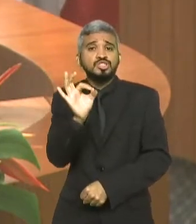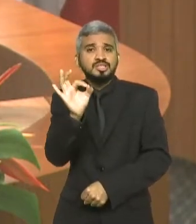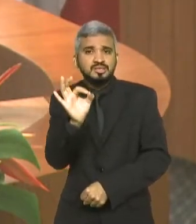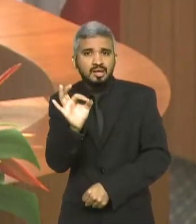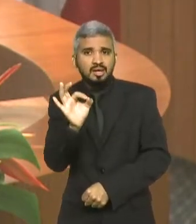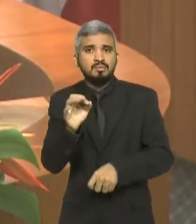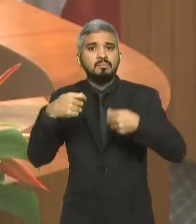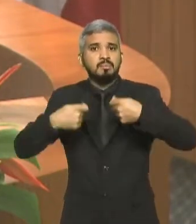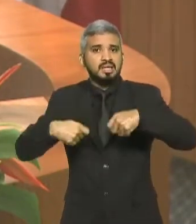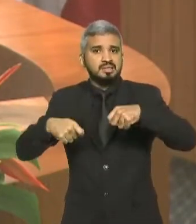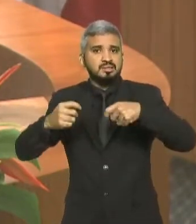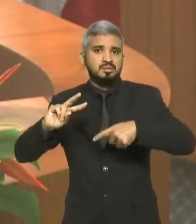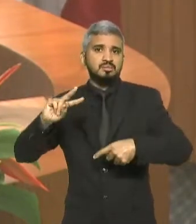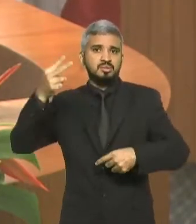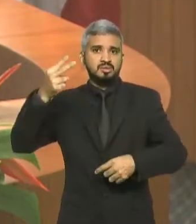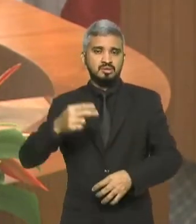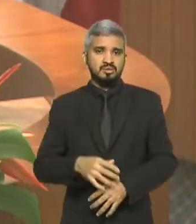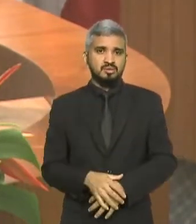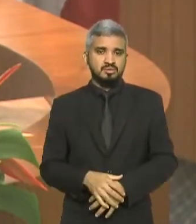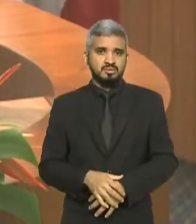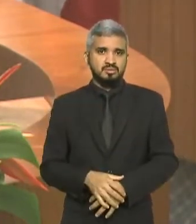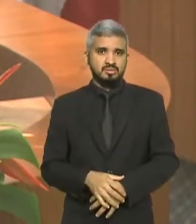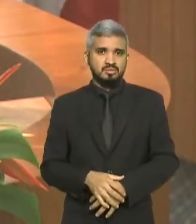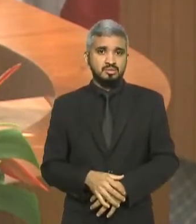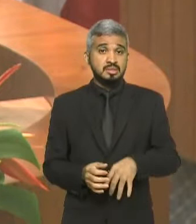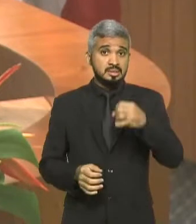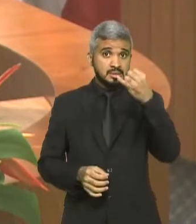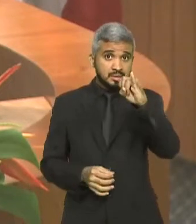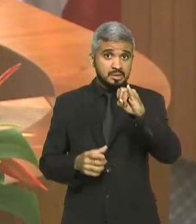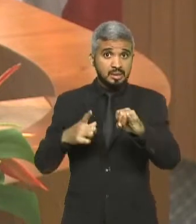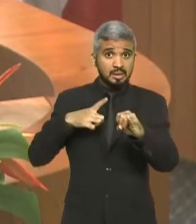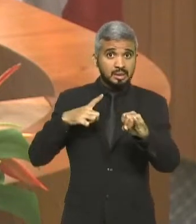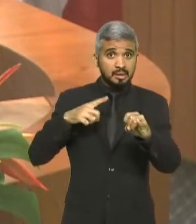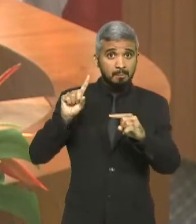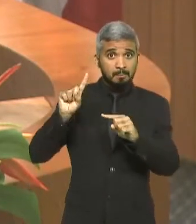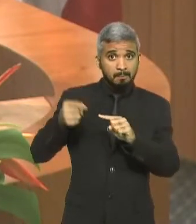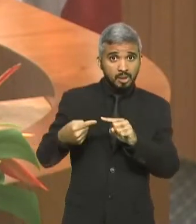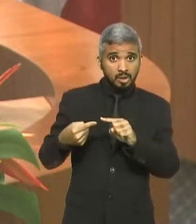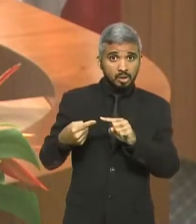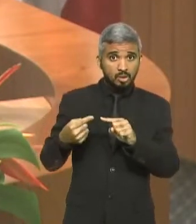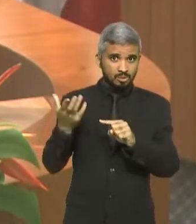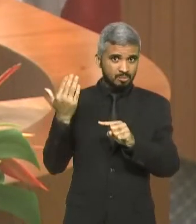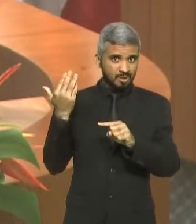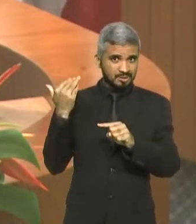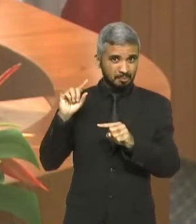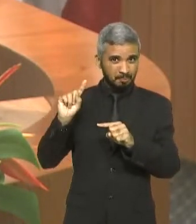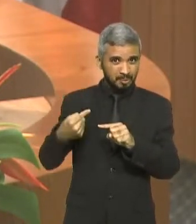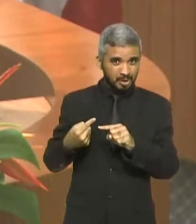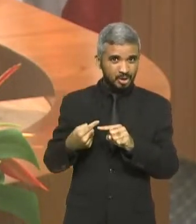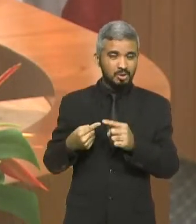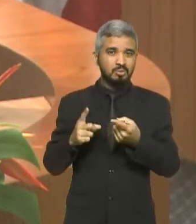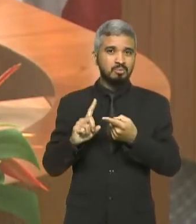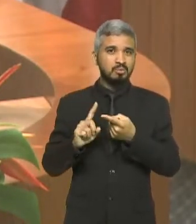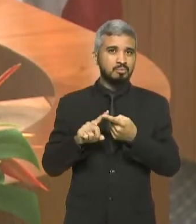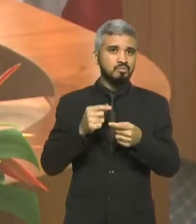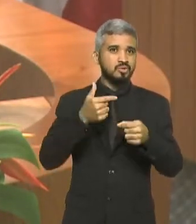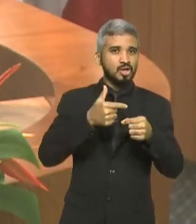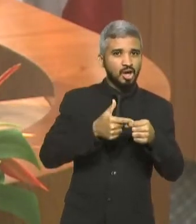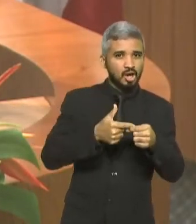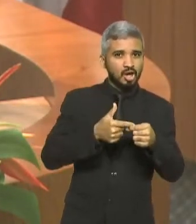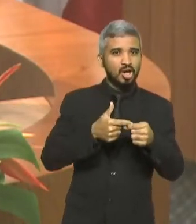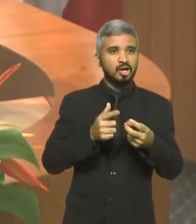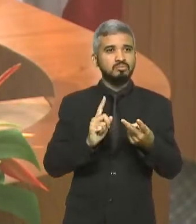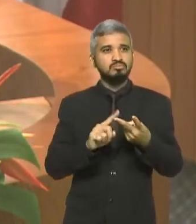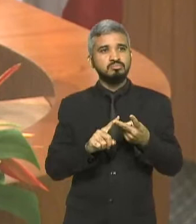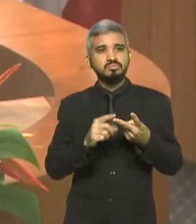ganhava de R$ 1.000, que ele abastecia o seu carro com combustível, a cesta básica, a alimentação para